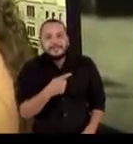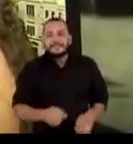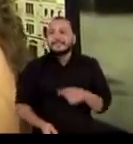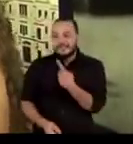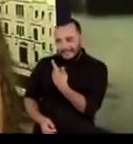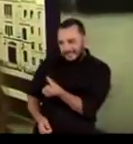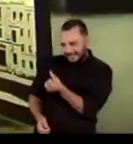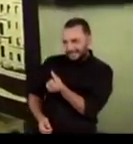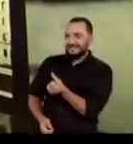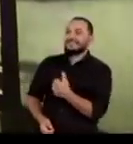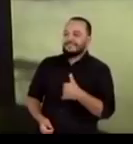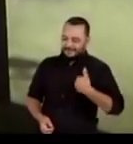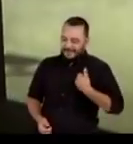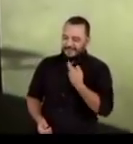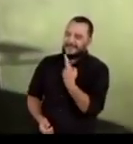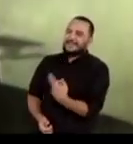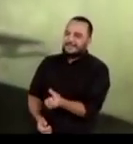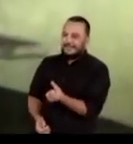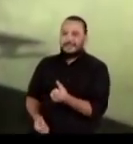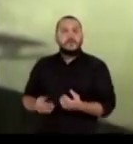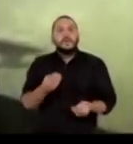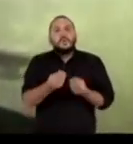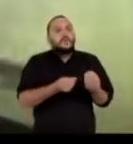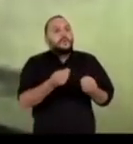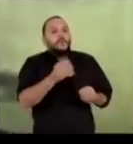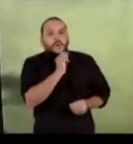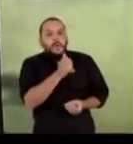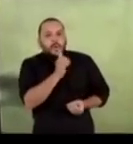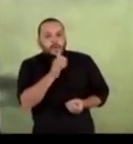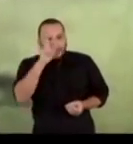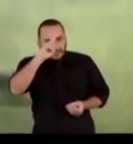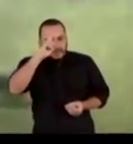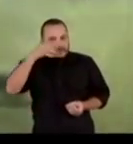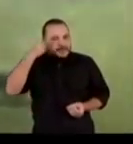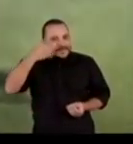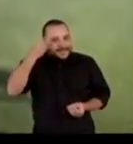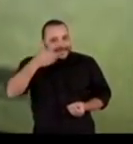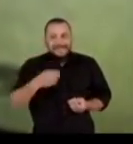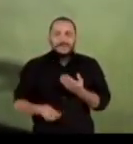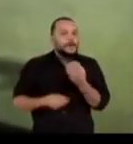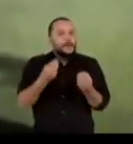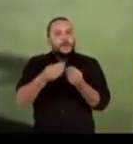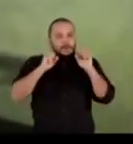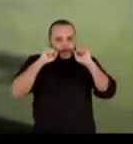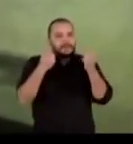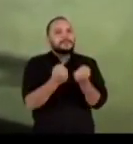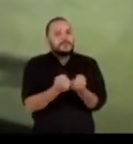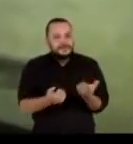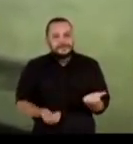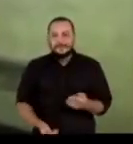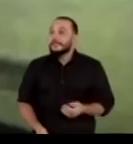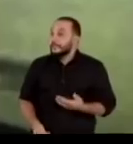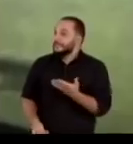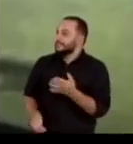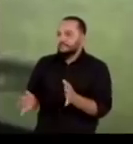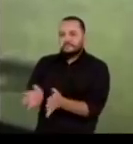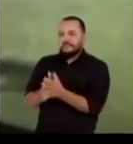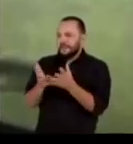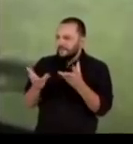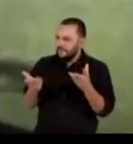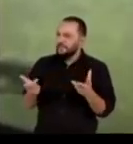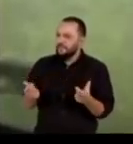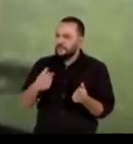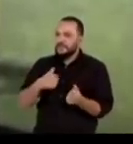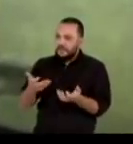Isso, tenho 16 anos. E aí, conta um pouquinho dessa experiência. Assistiu a primeira parte aí do simpósio de manhã organizado pela... É maravilhoso. Eu também